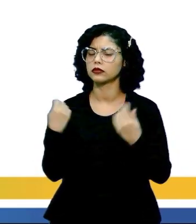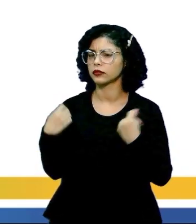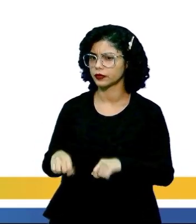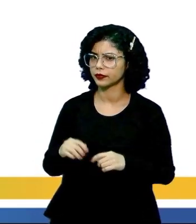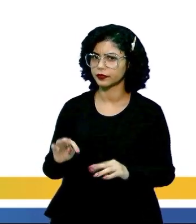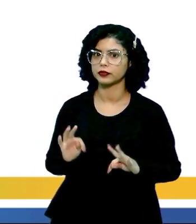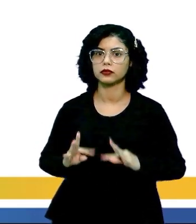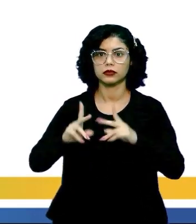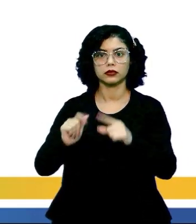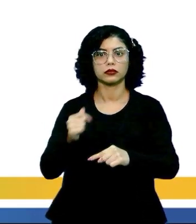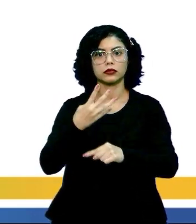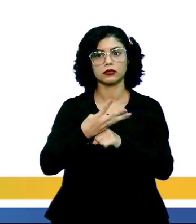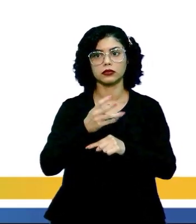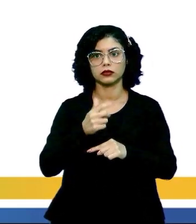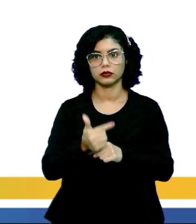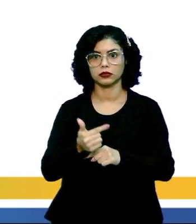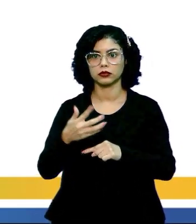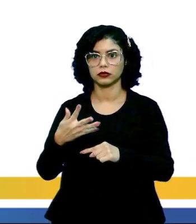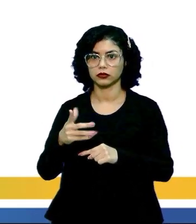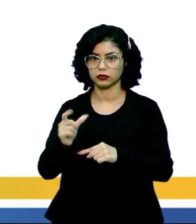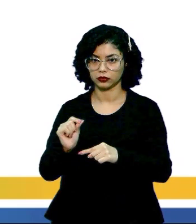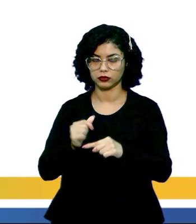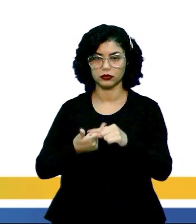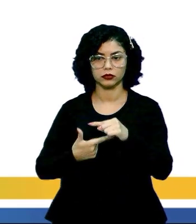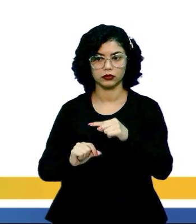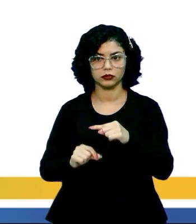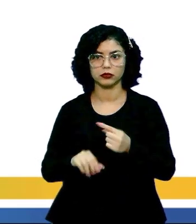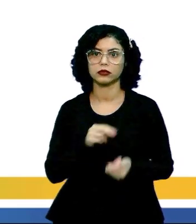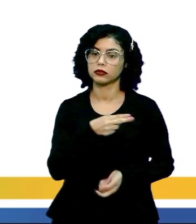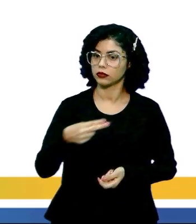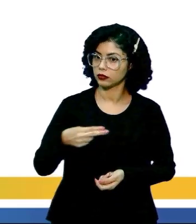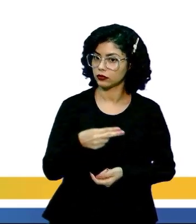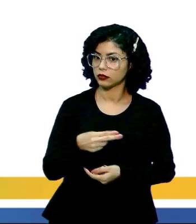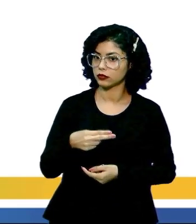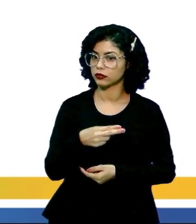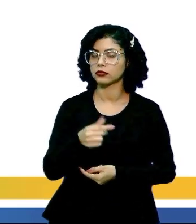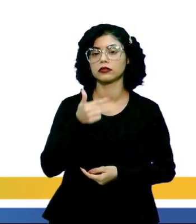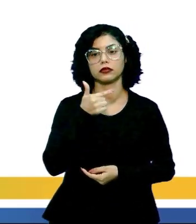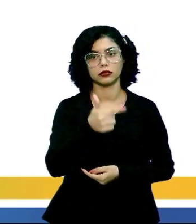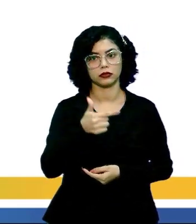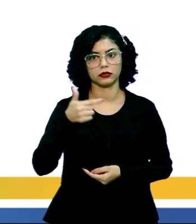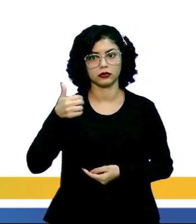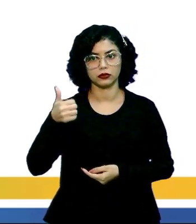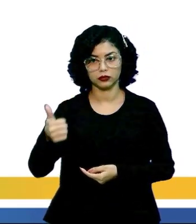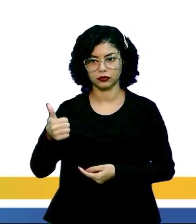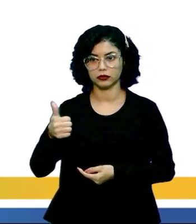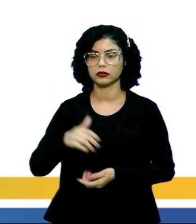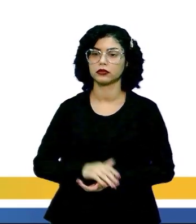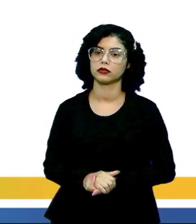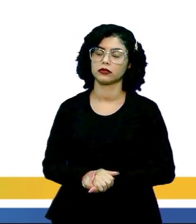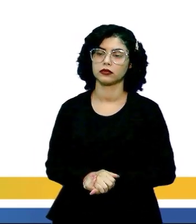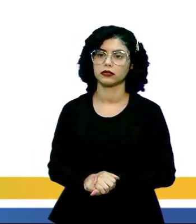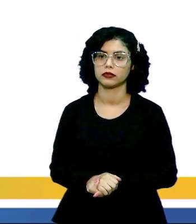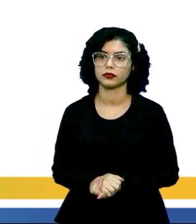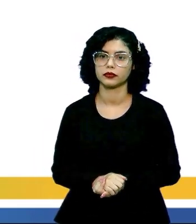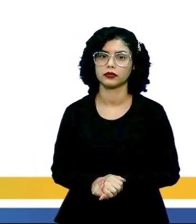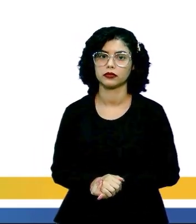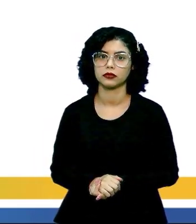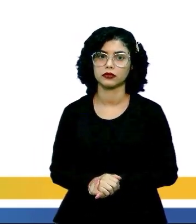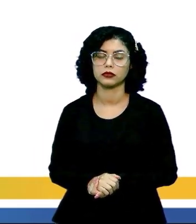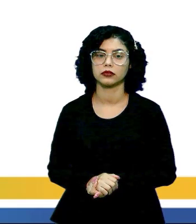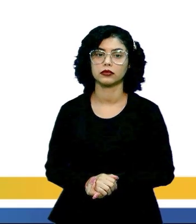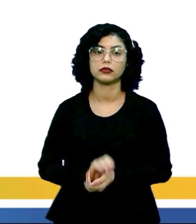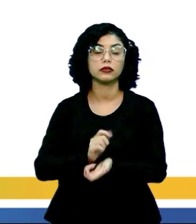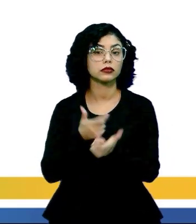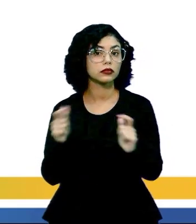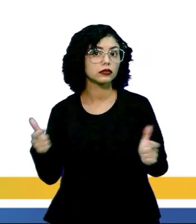km, é necessário um total de 420 dividido para 20, que é igual a 21 litros.